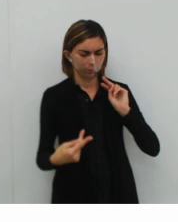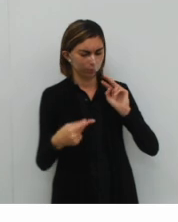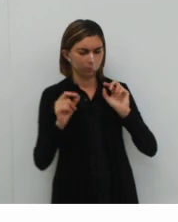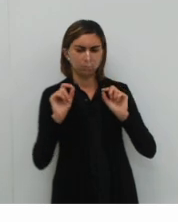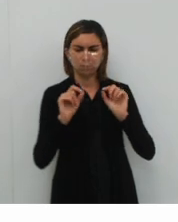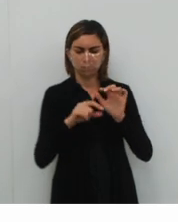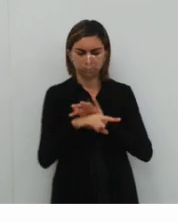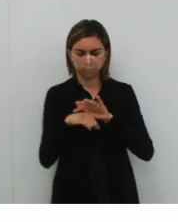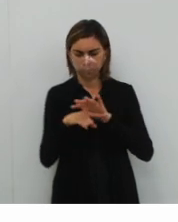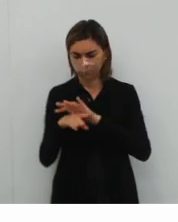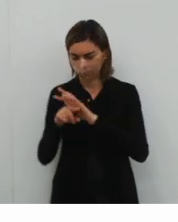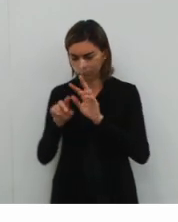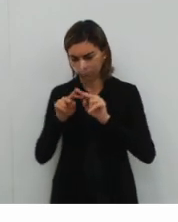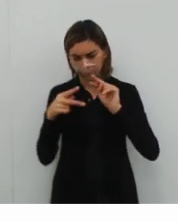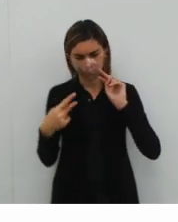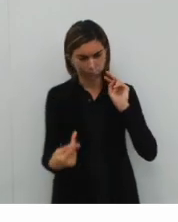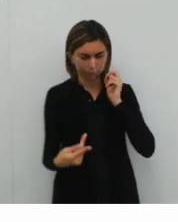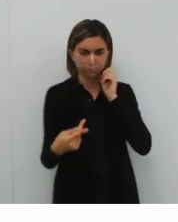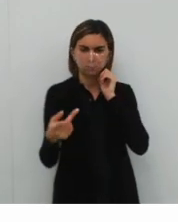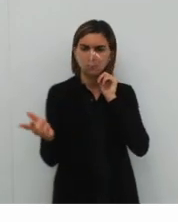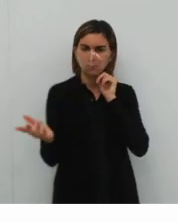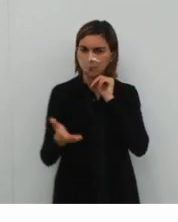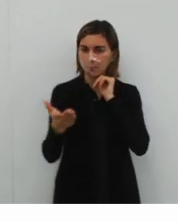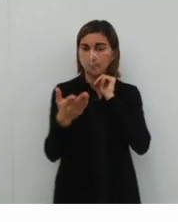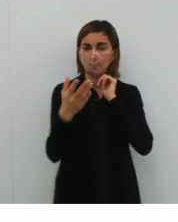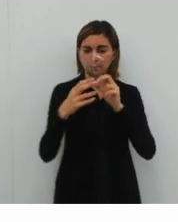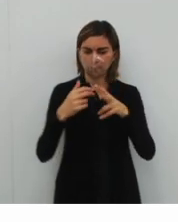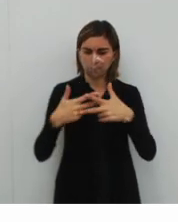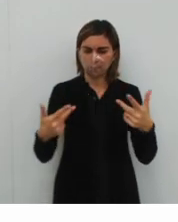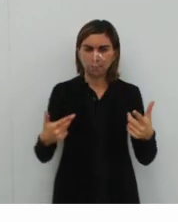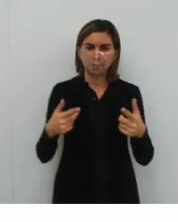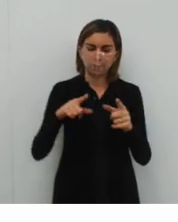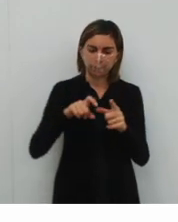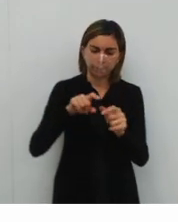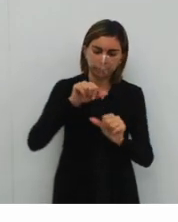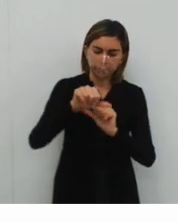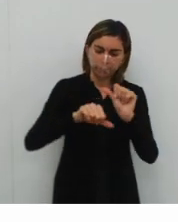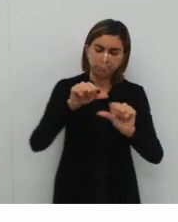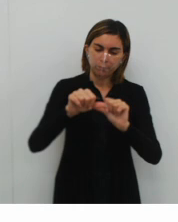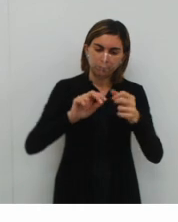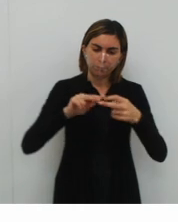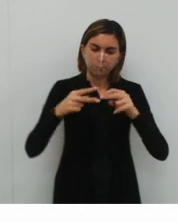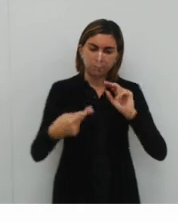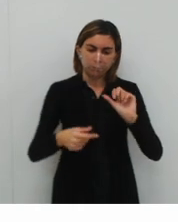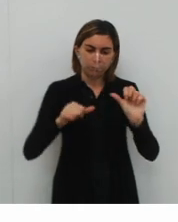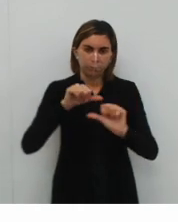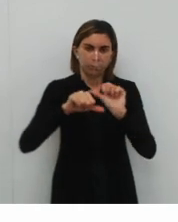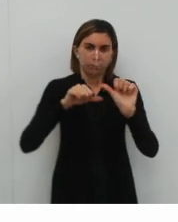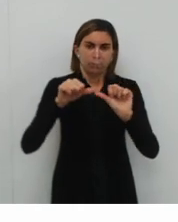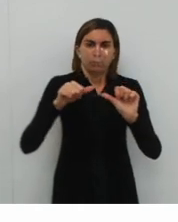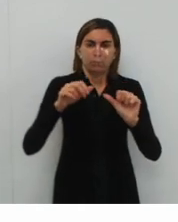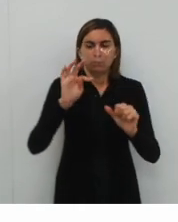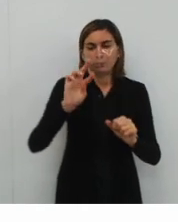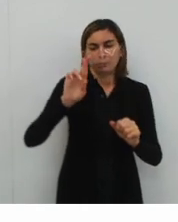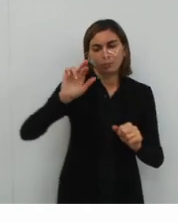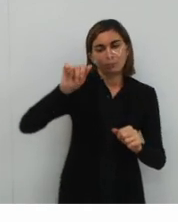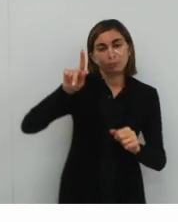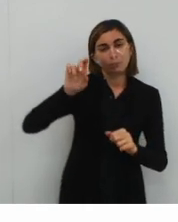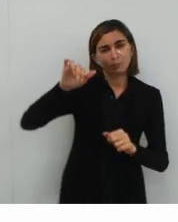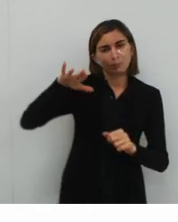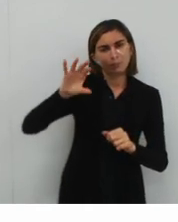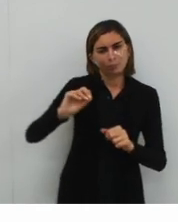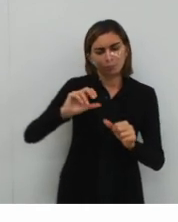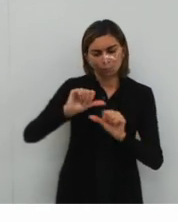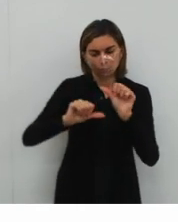as pesquisas genômicas? São a produção de organismos modificados geneticamente, os transgênicos.